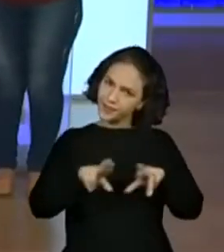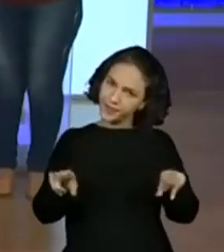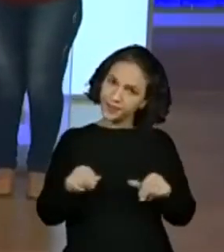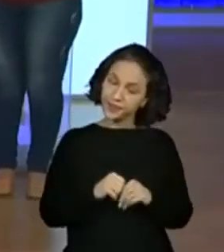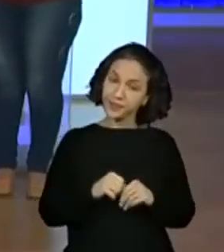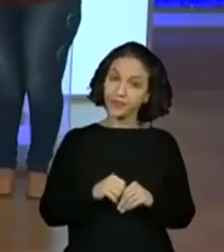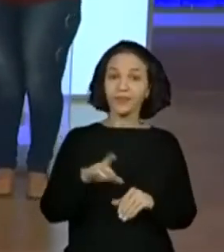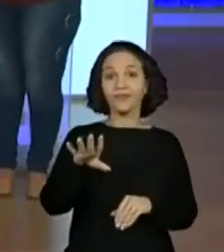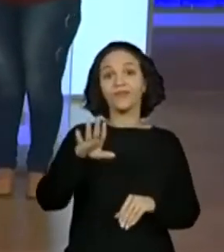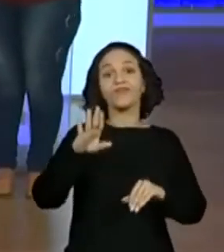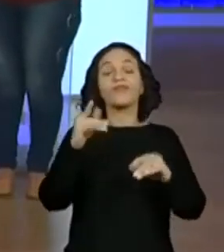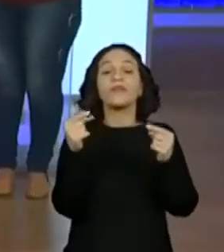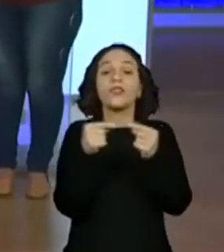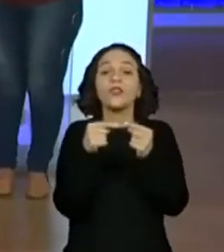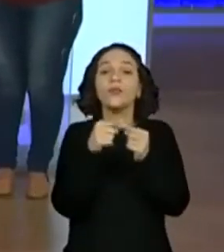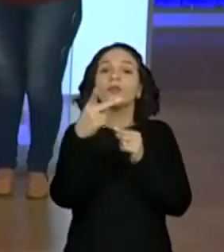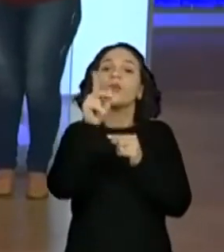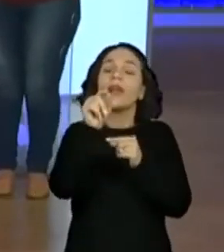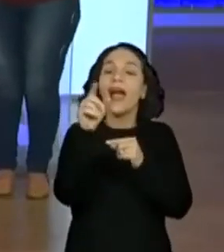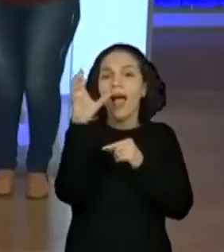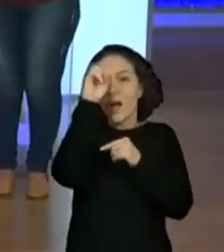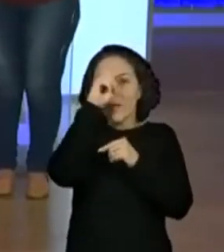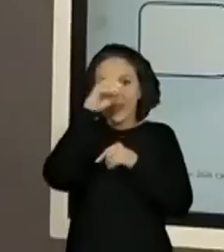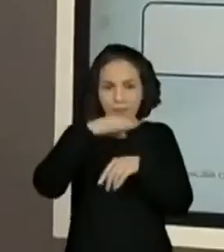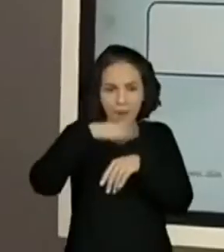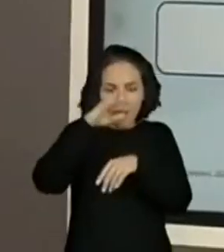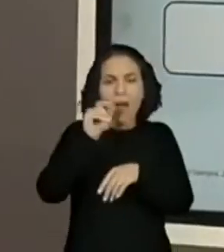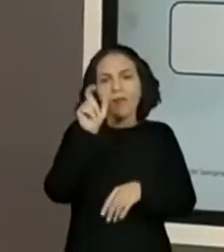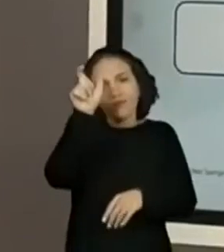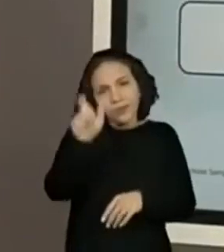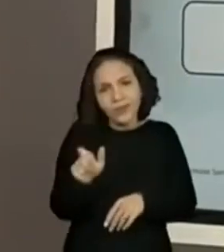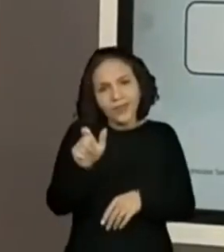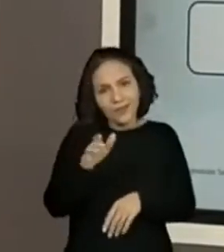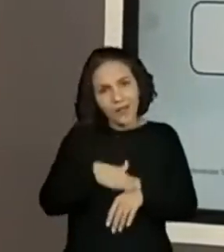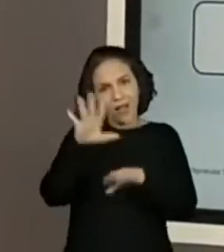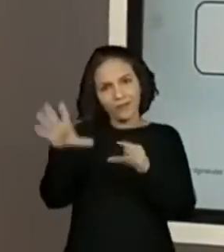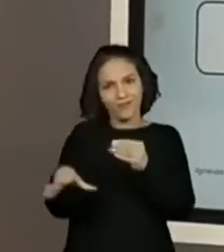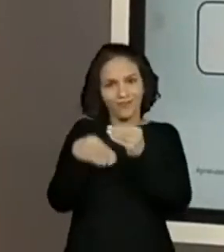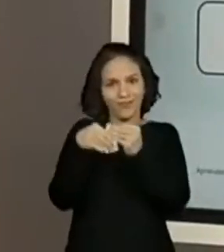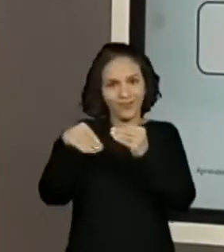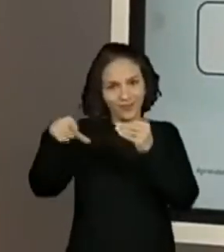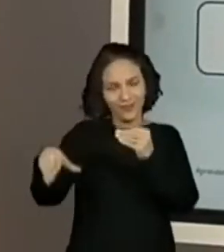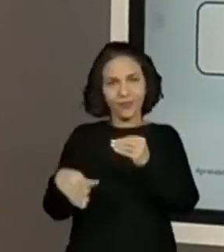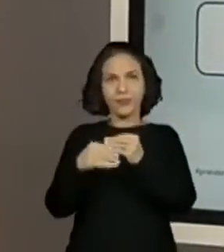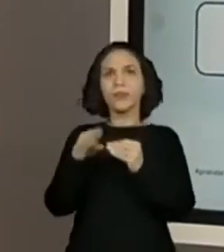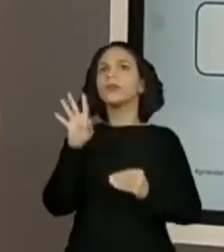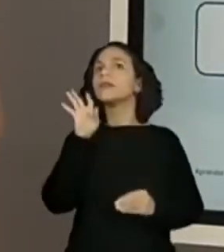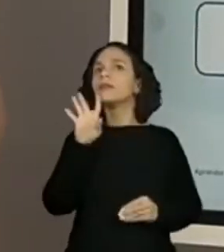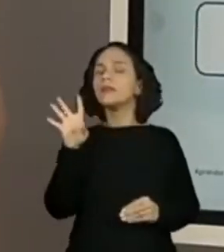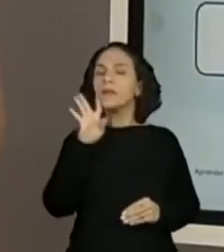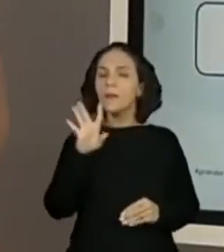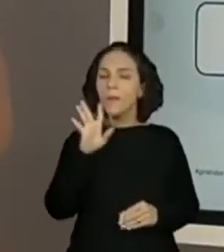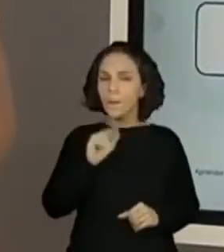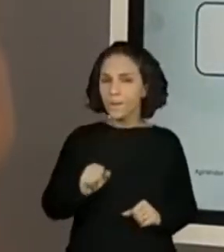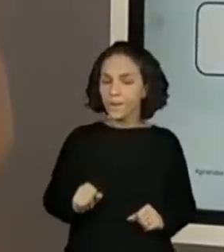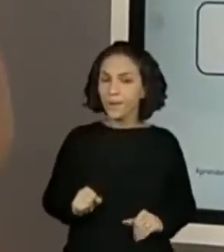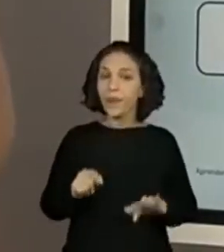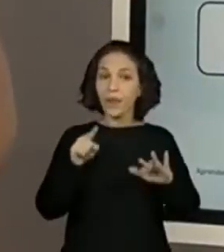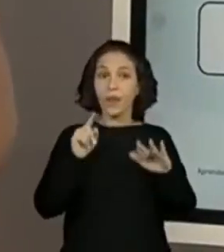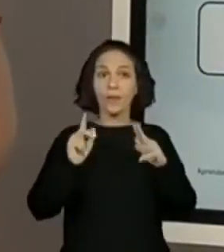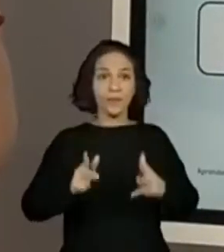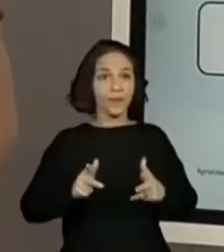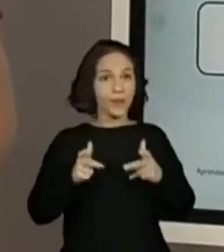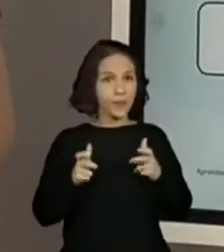bom? Que a quantidade de ordens vai aumentando. Vai aumentando. E isso é muito legal, alunos. Vocês perceberam